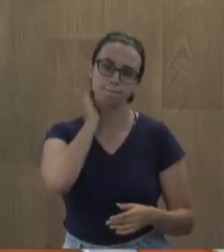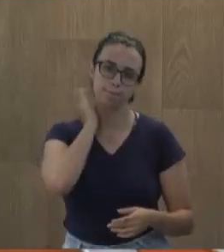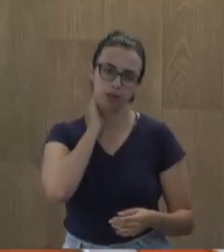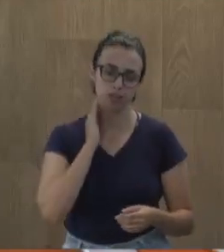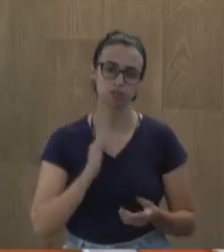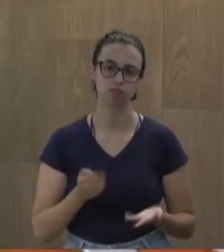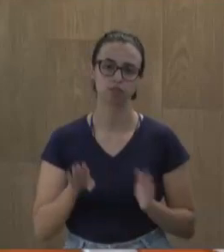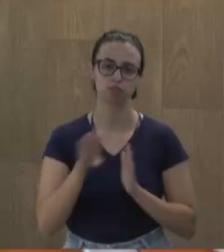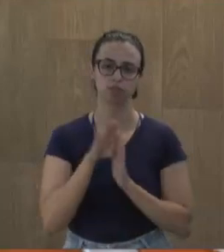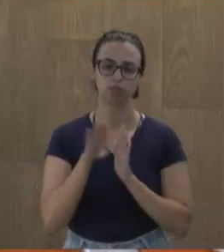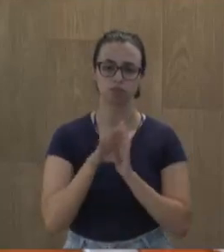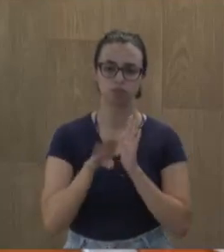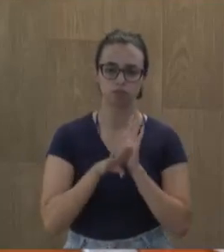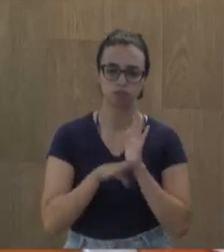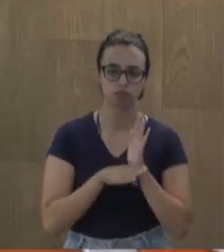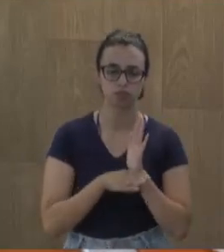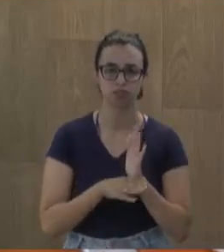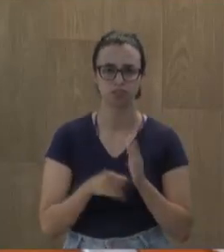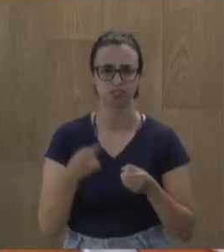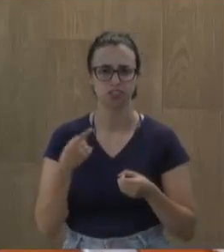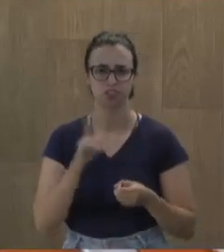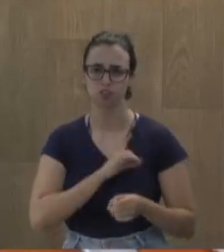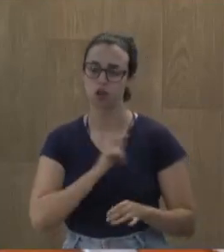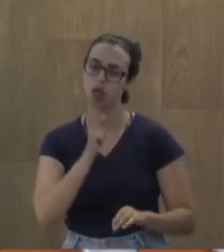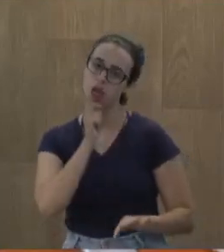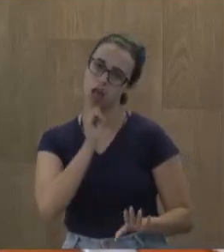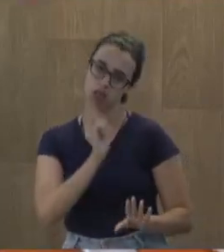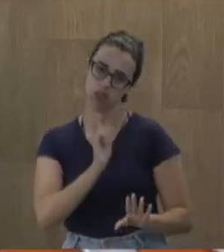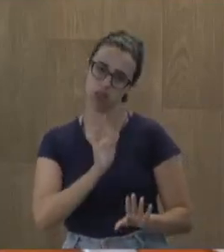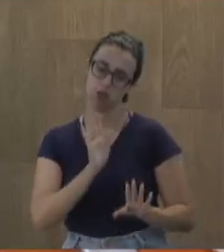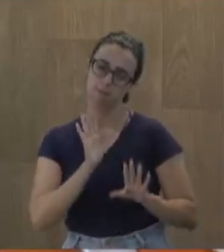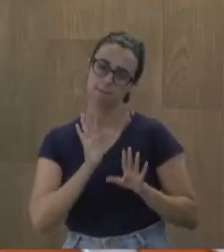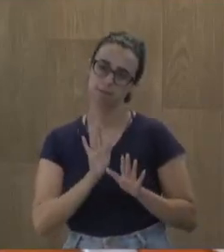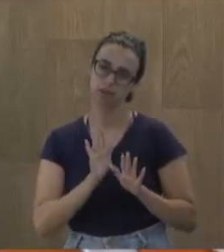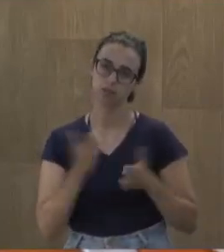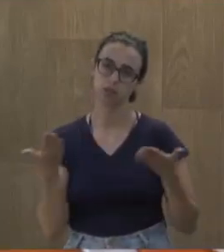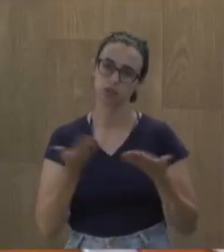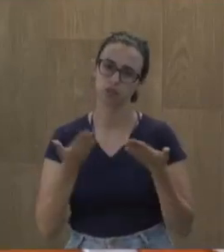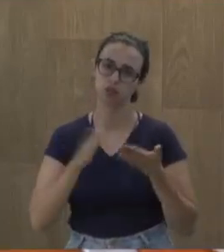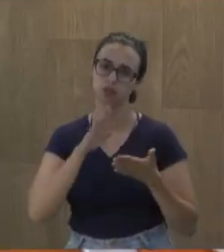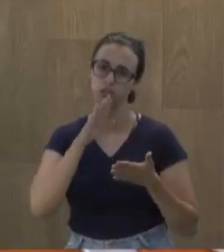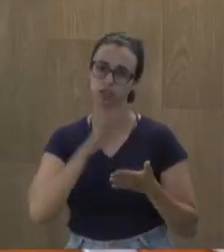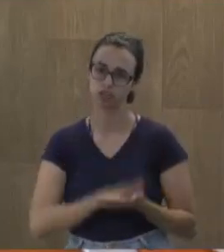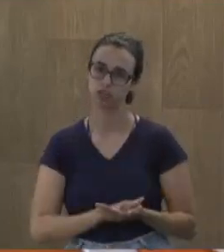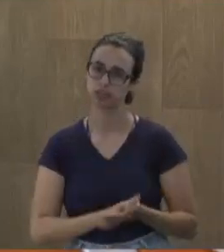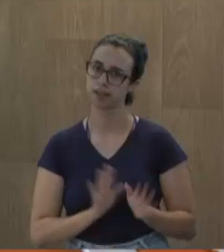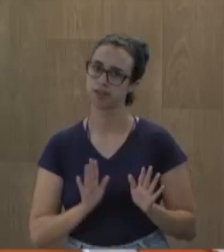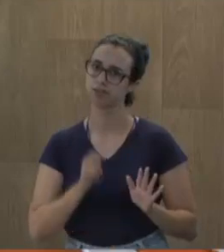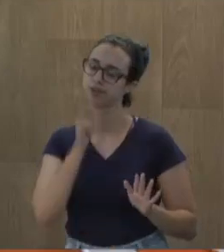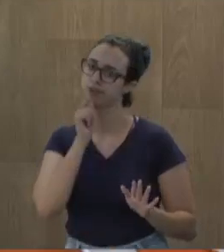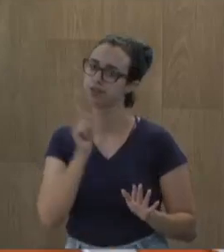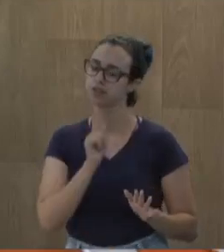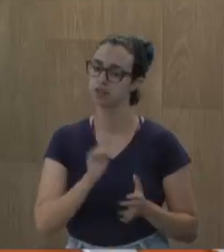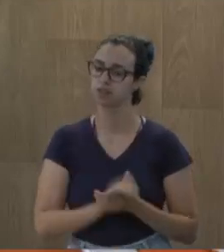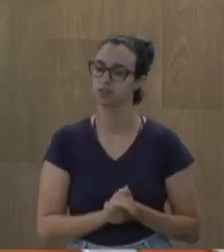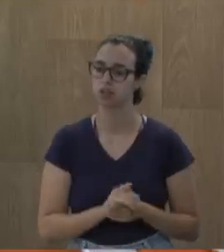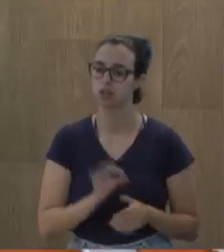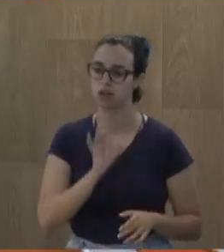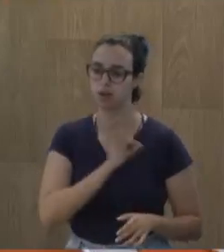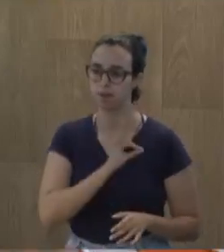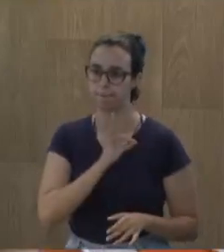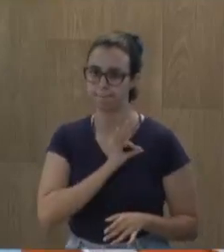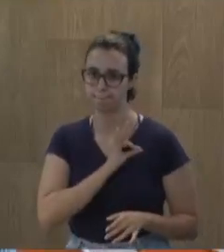na lista Divinópolis ainda não está na lista agora à tarde agora agora à tarde a polícia militar